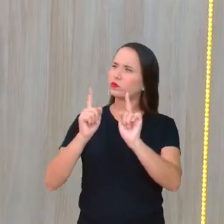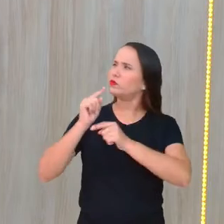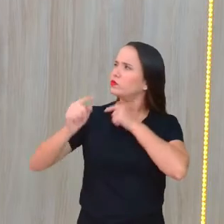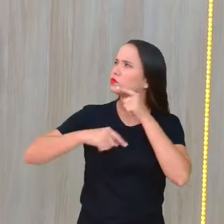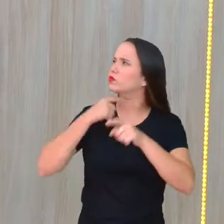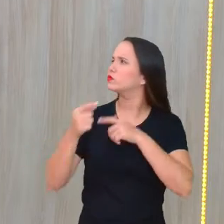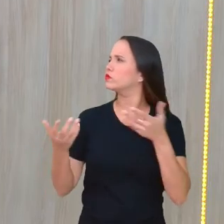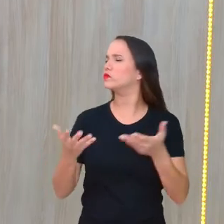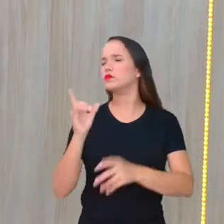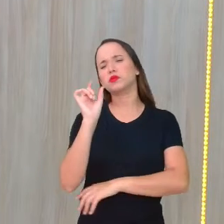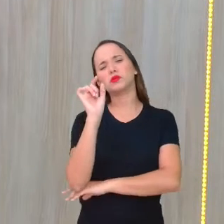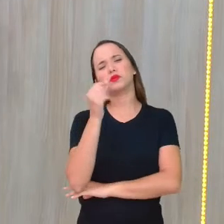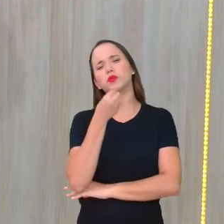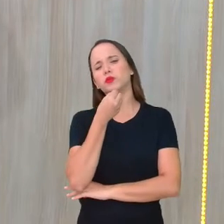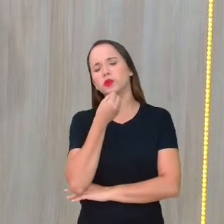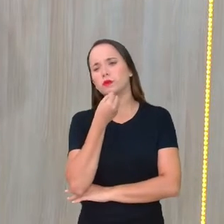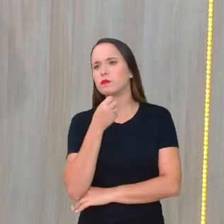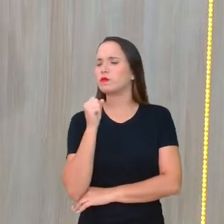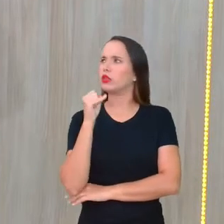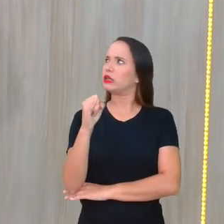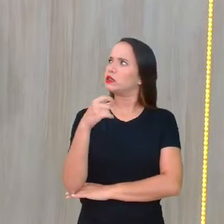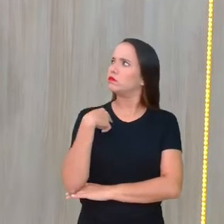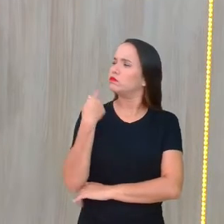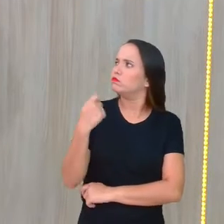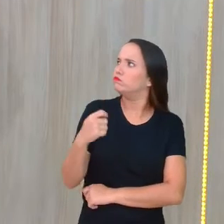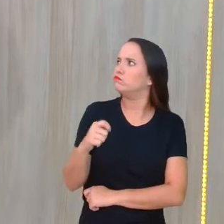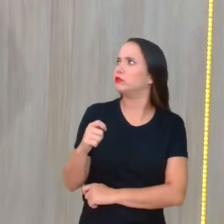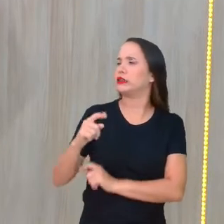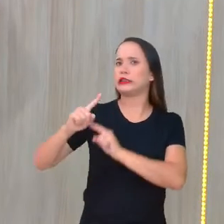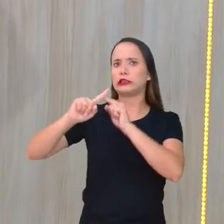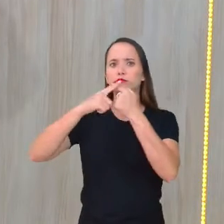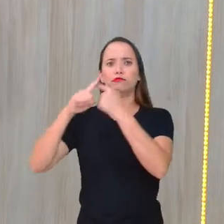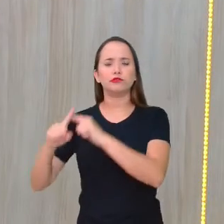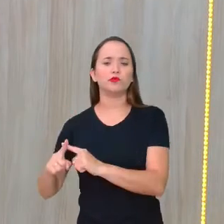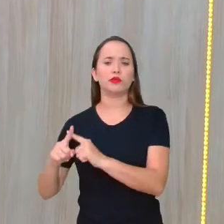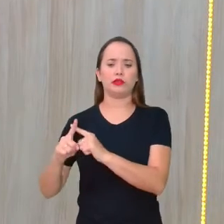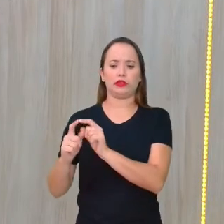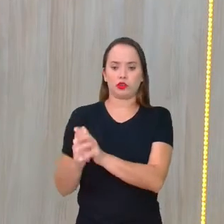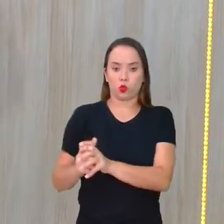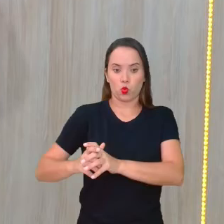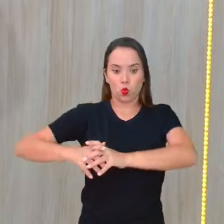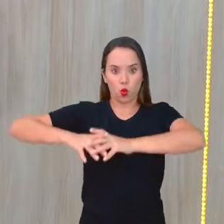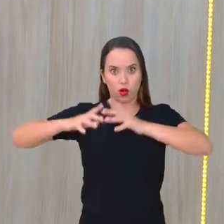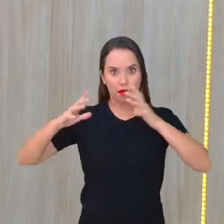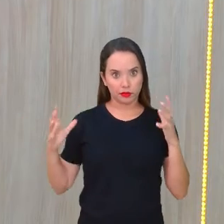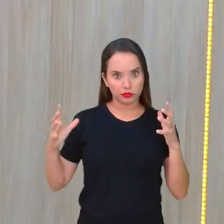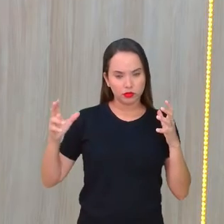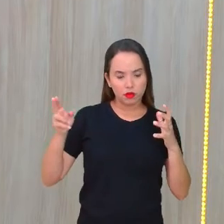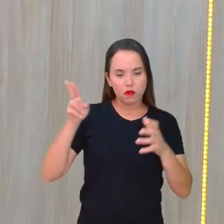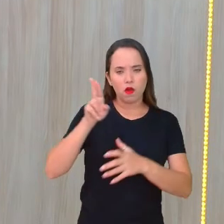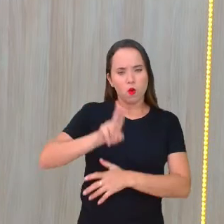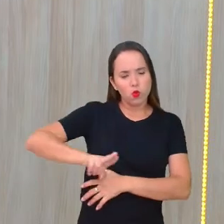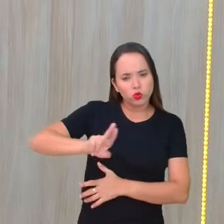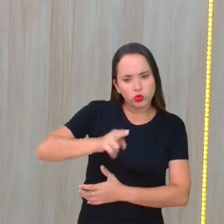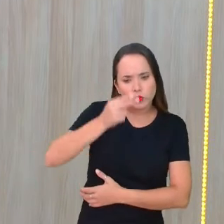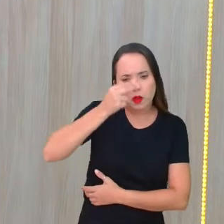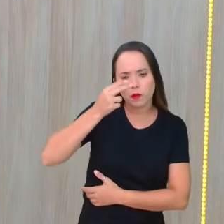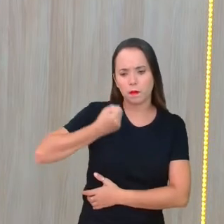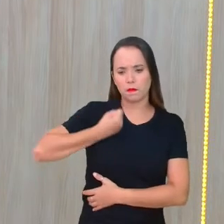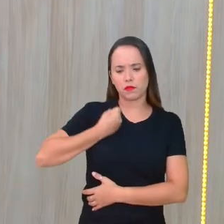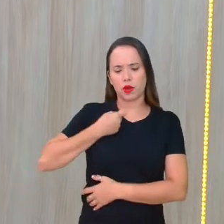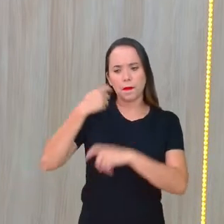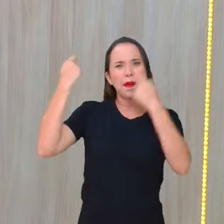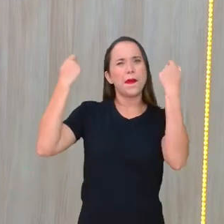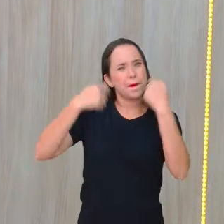agora é o seguinte, será que quando eu precisar fazer uma multiplicação muito grande, sempre utilizando o mesmo número, eu vou ter que